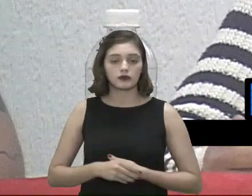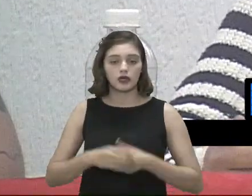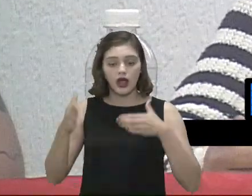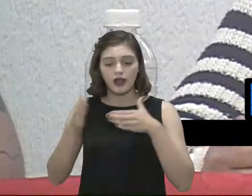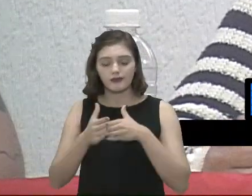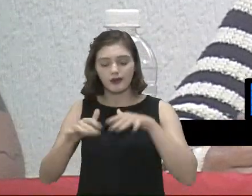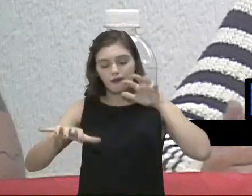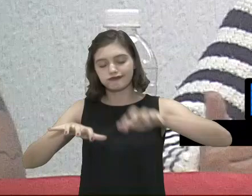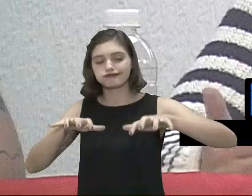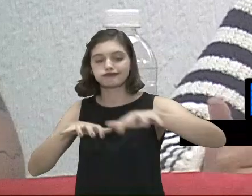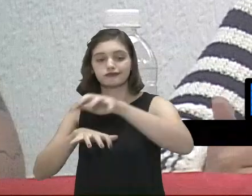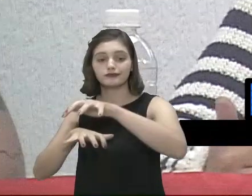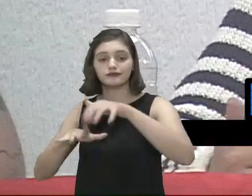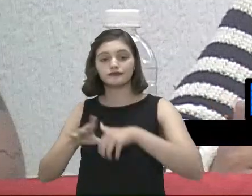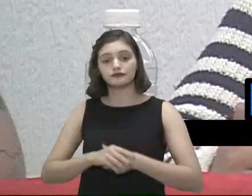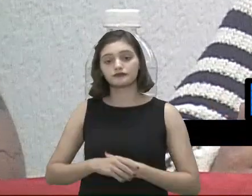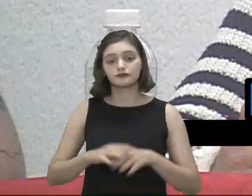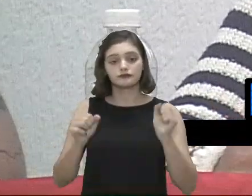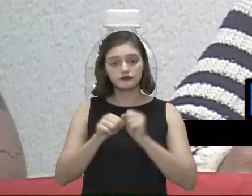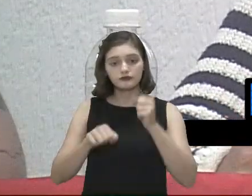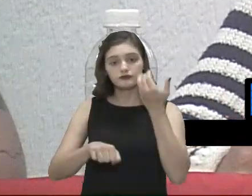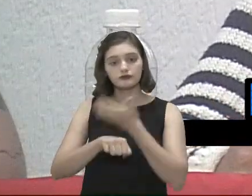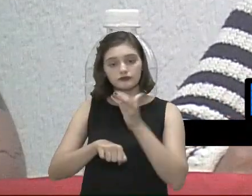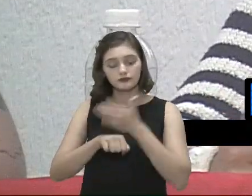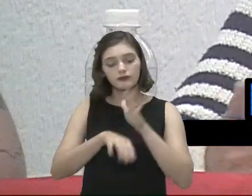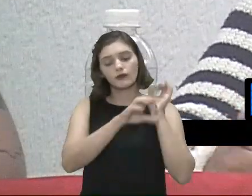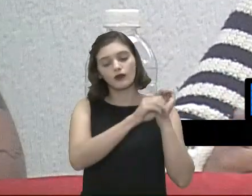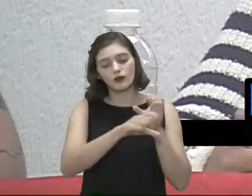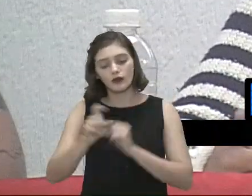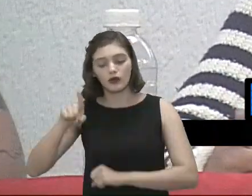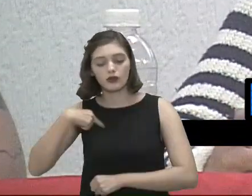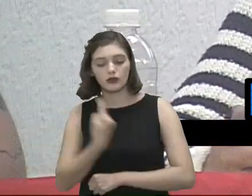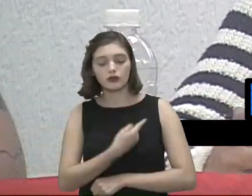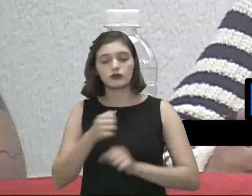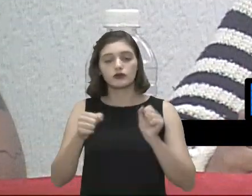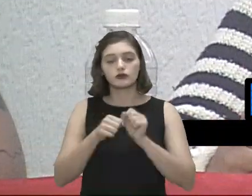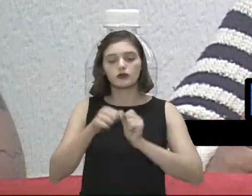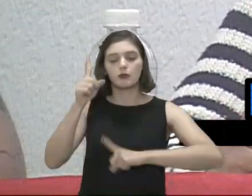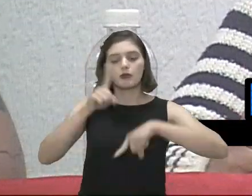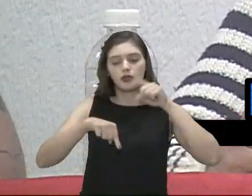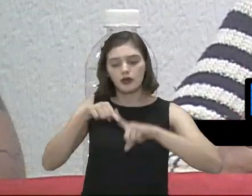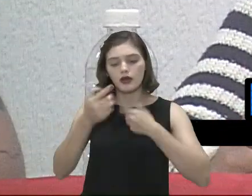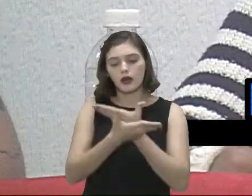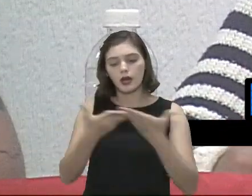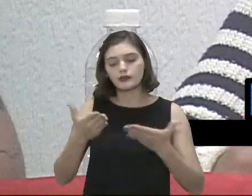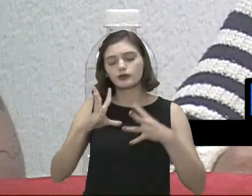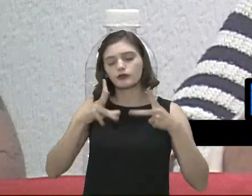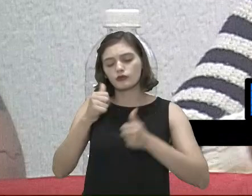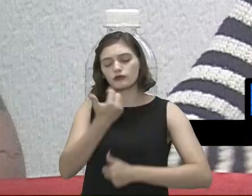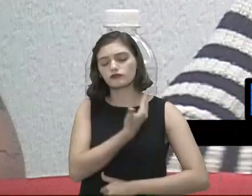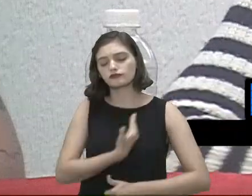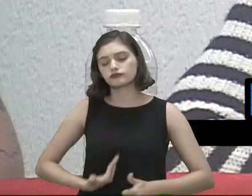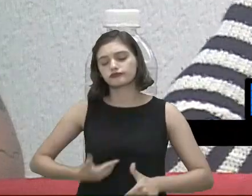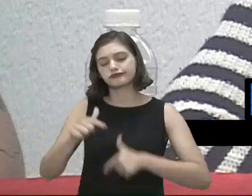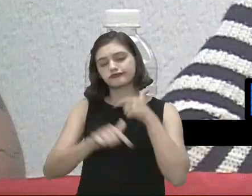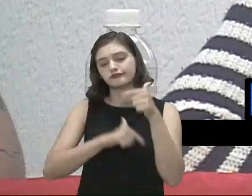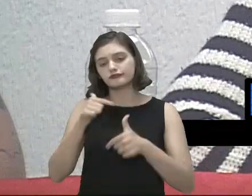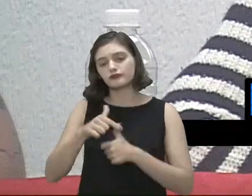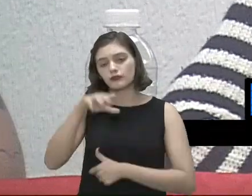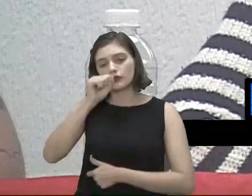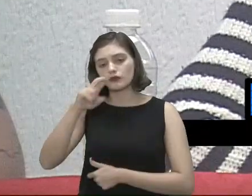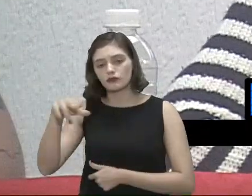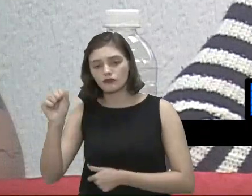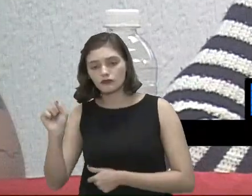das unidades. Então, foram realizadas capacitações, nós disponibilizamos material para os nossos servidores, para os trabalhadores do